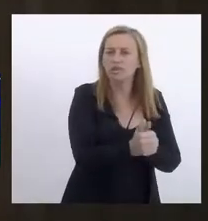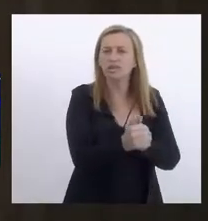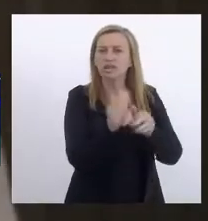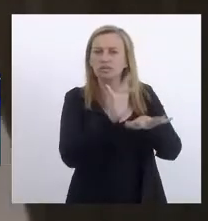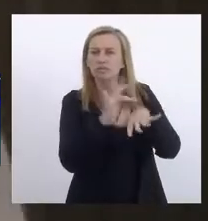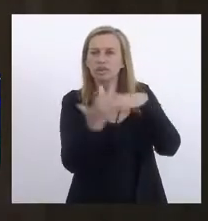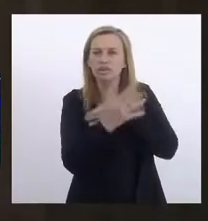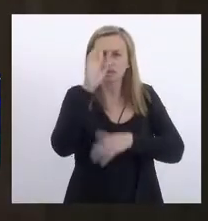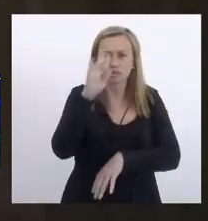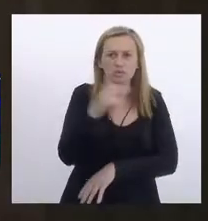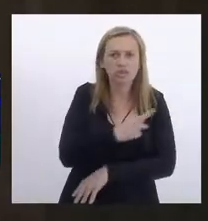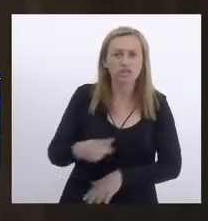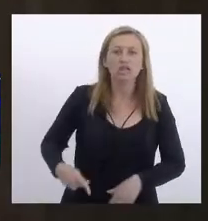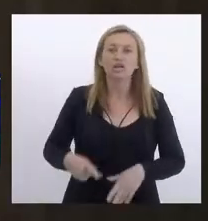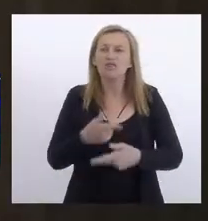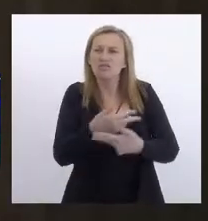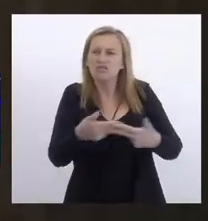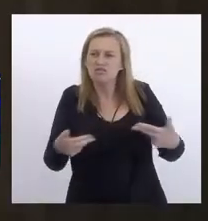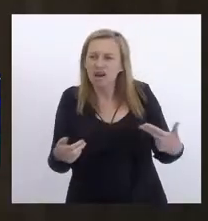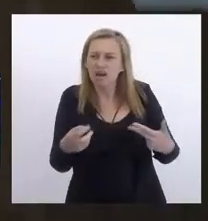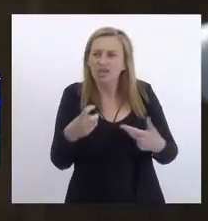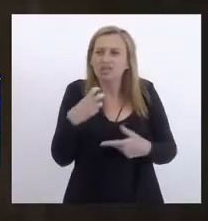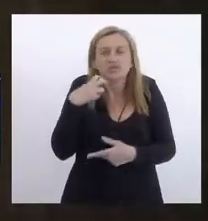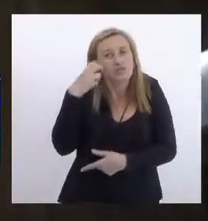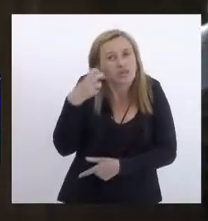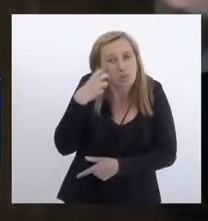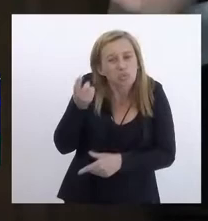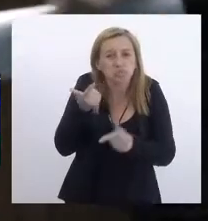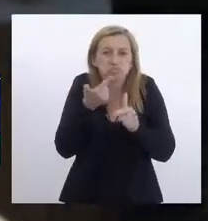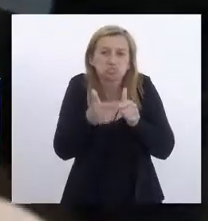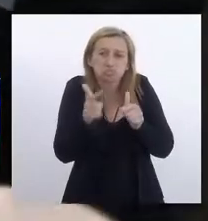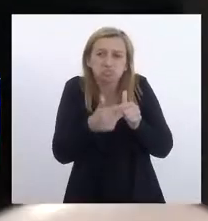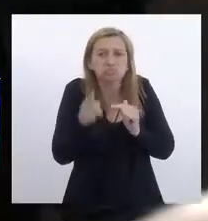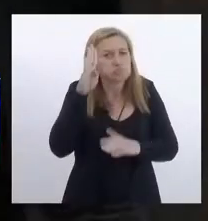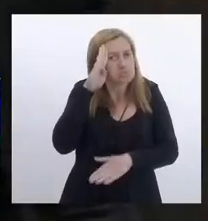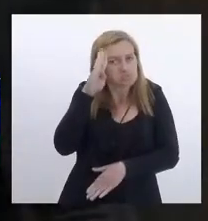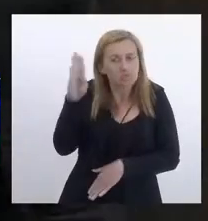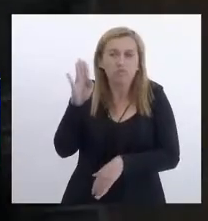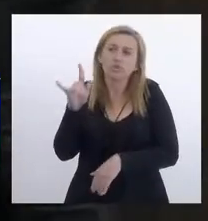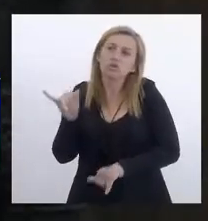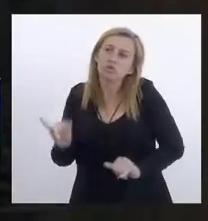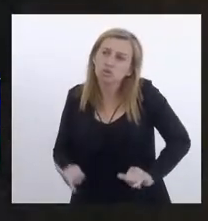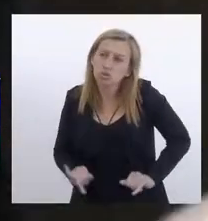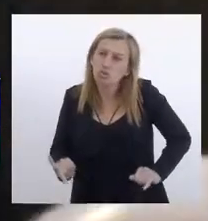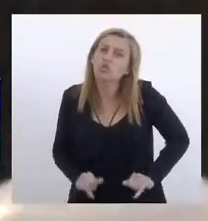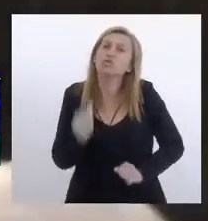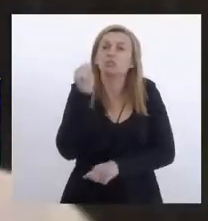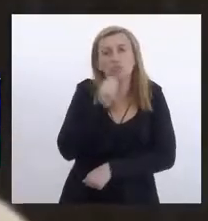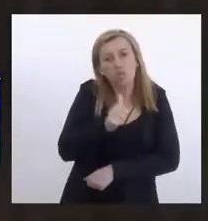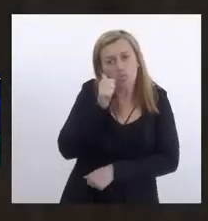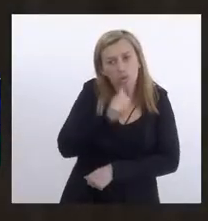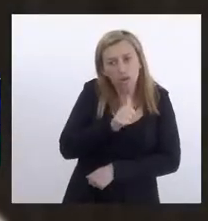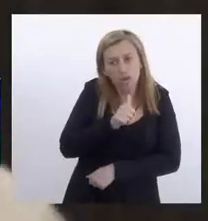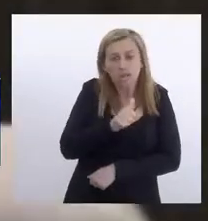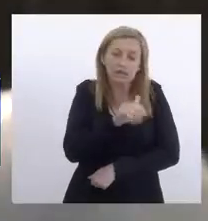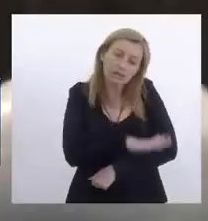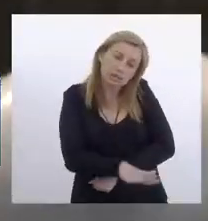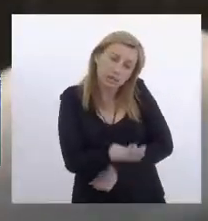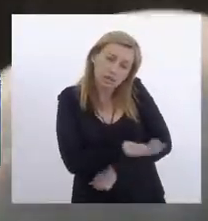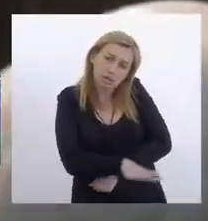presidente, vários constrangimentos e problemas, principalmente sofridos por mulheres e